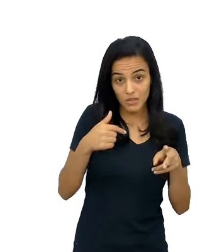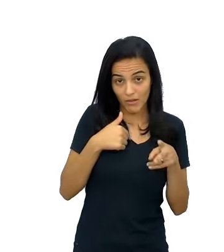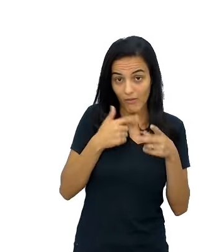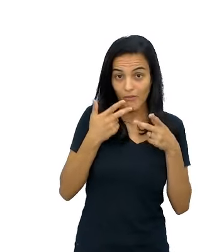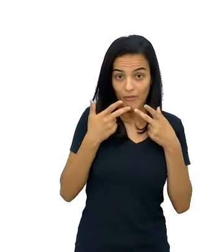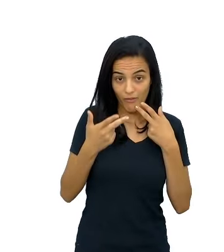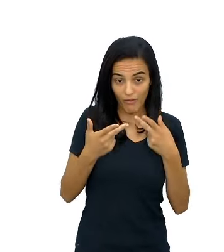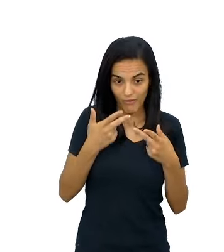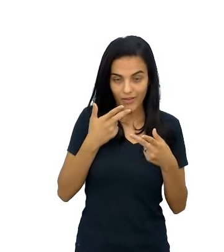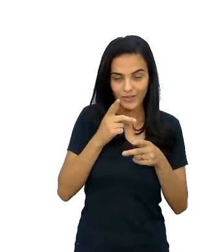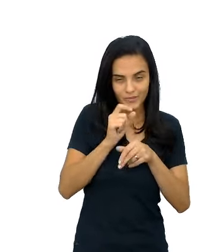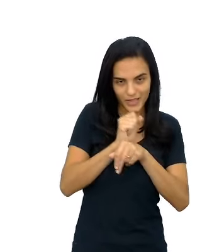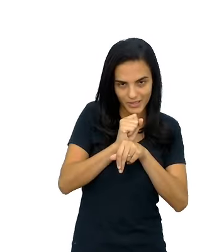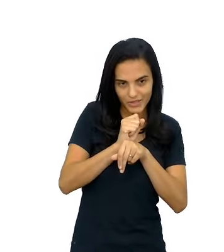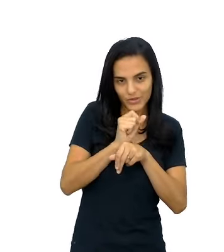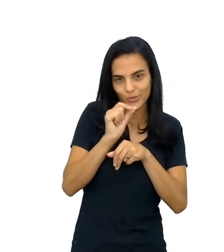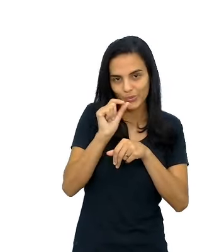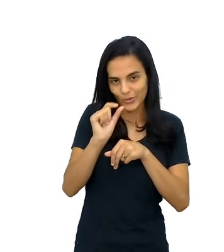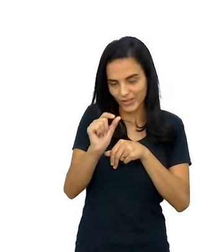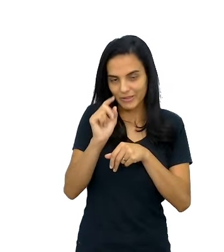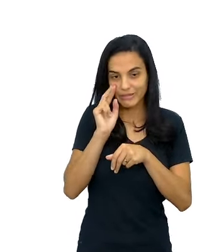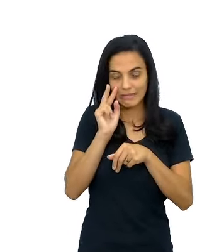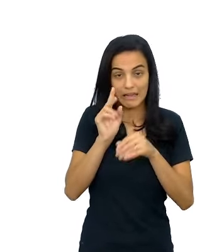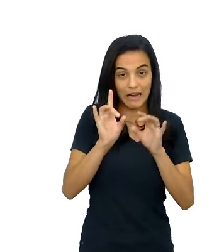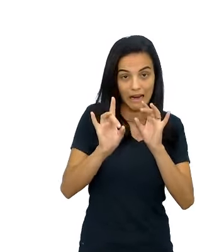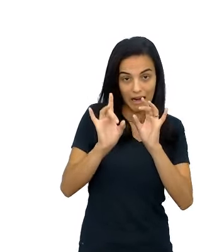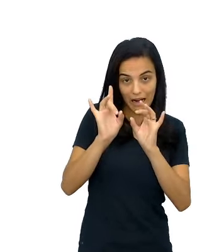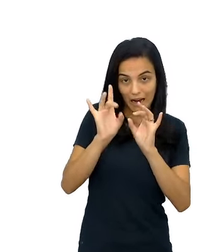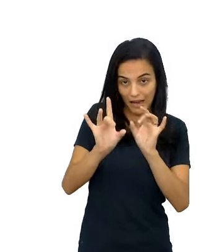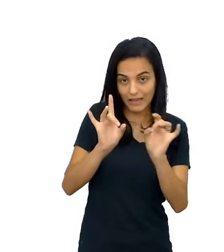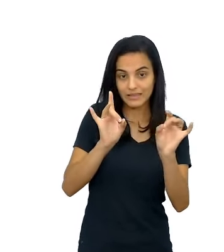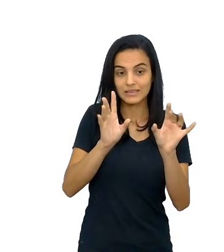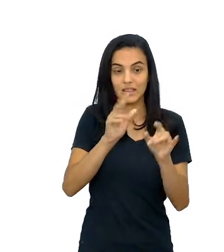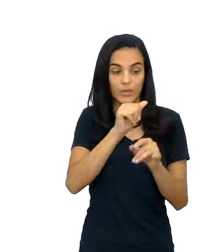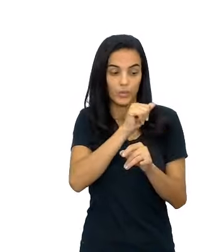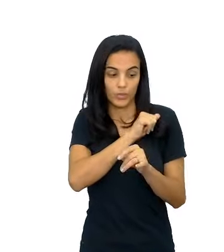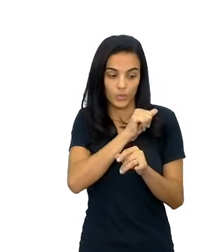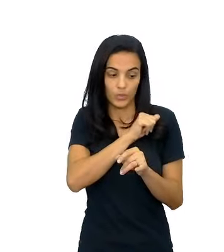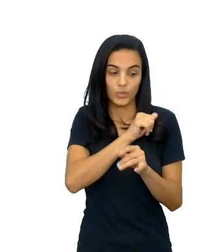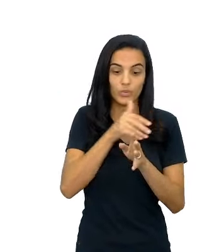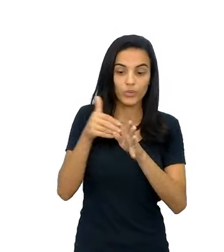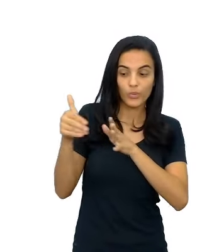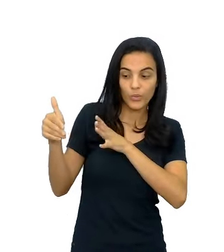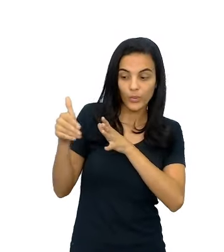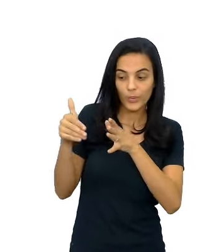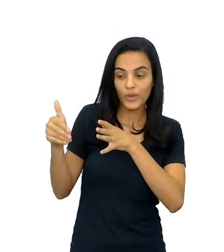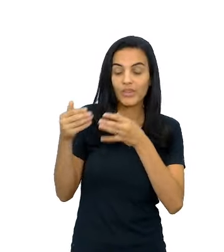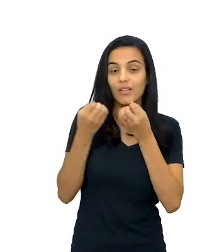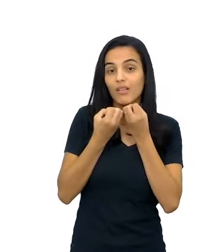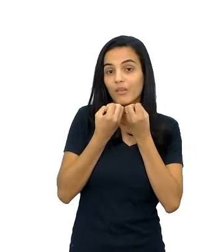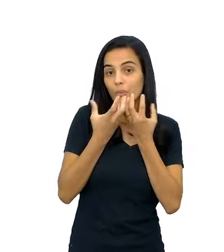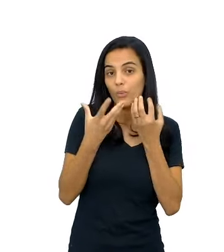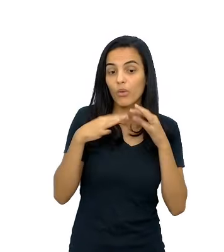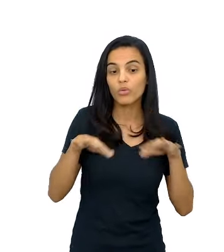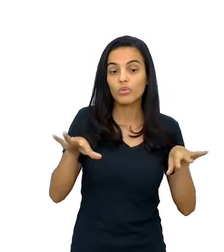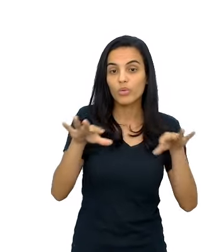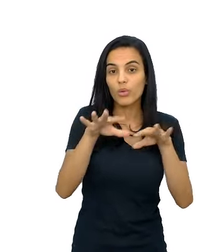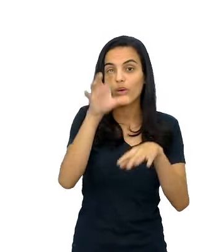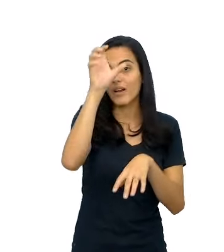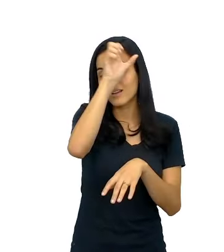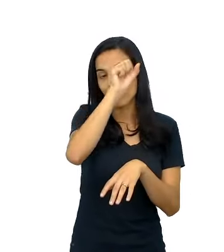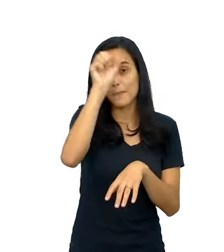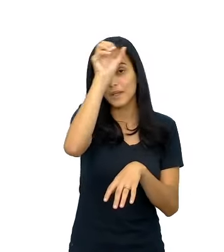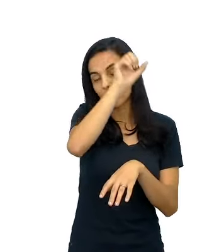uma paradinha aqui para cada estudante está no momento, né? Seria tão bom se todos